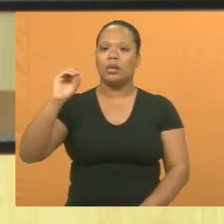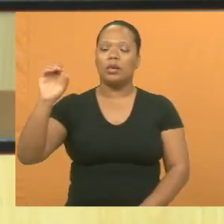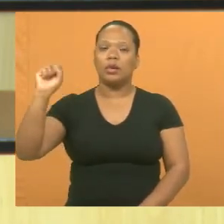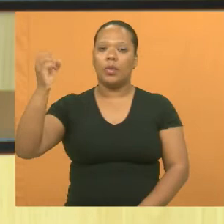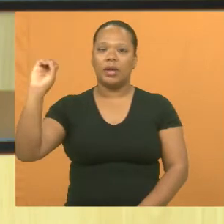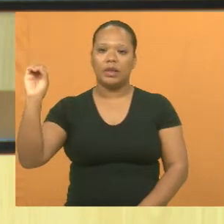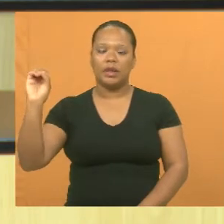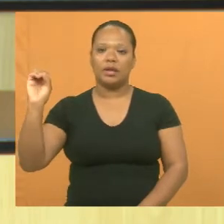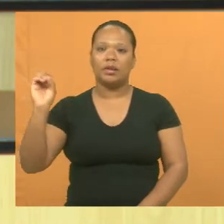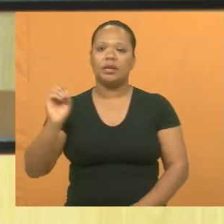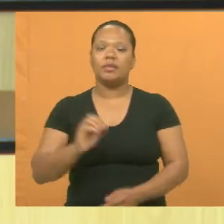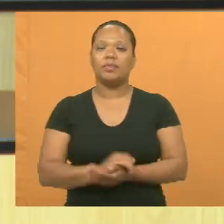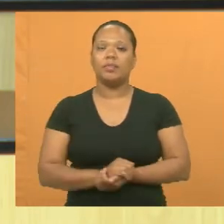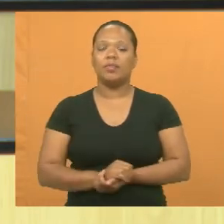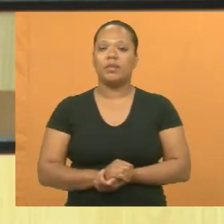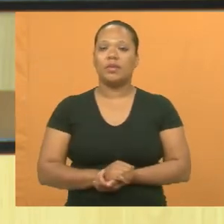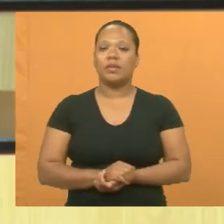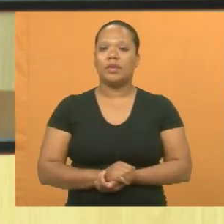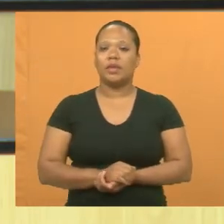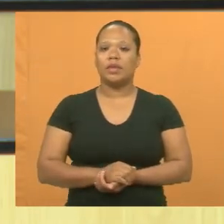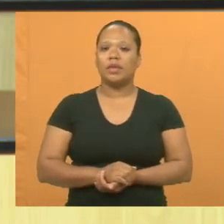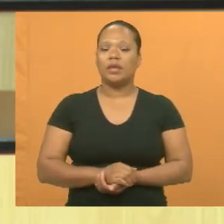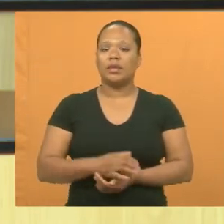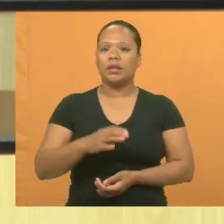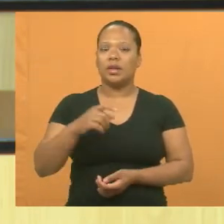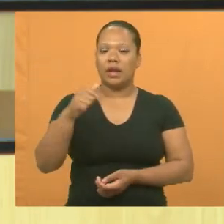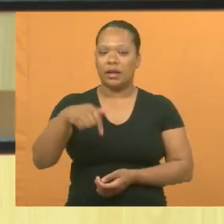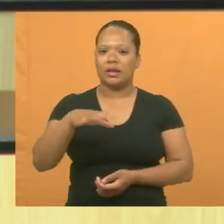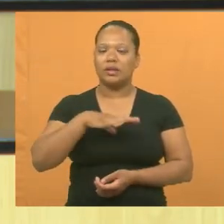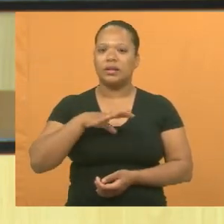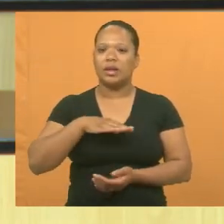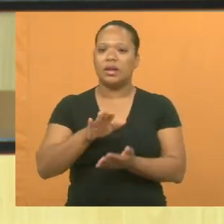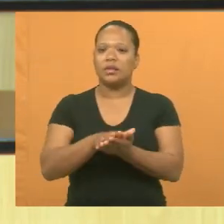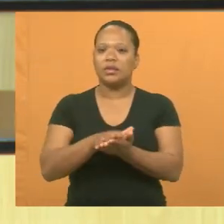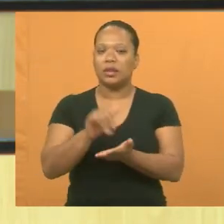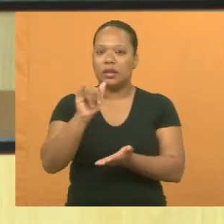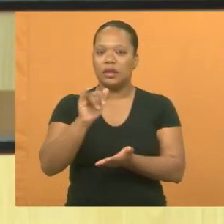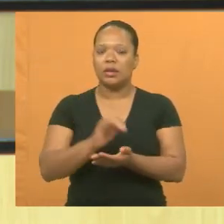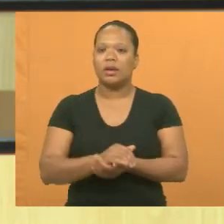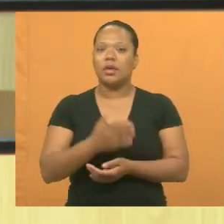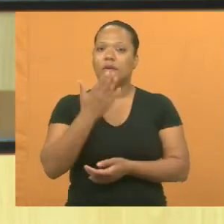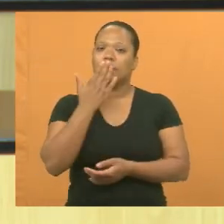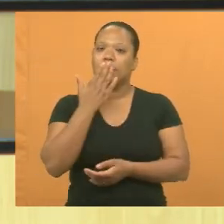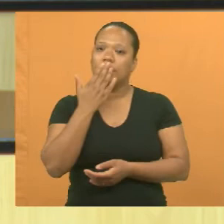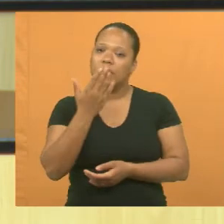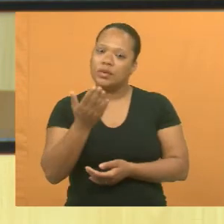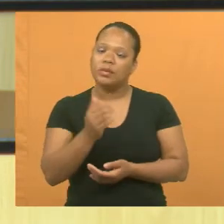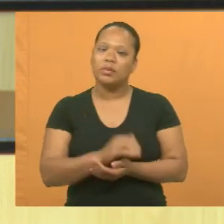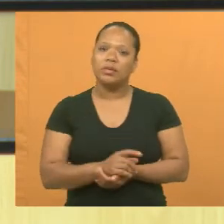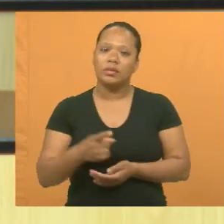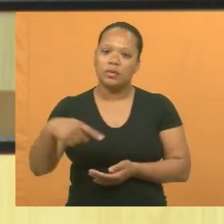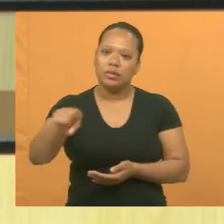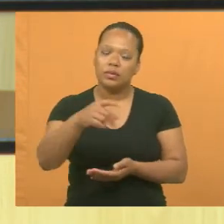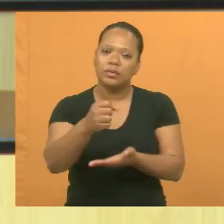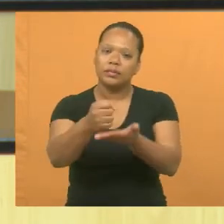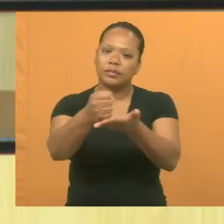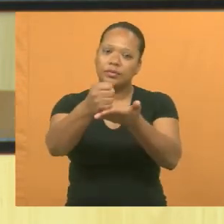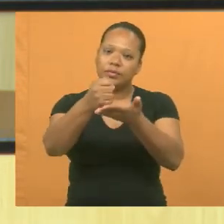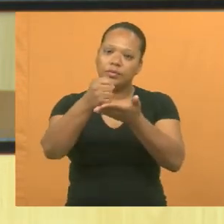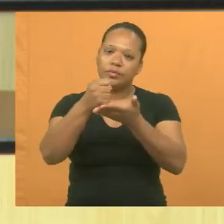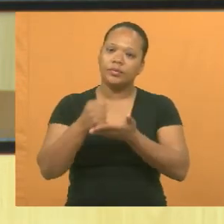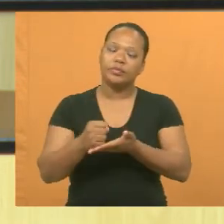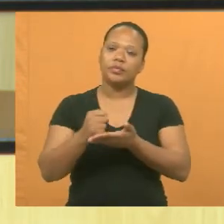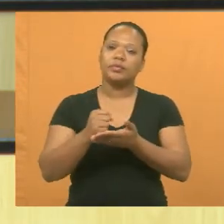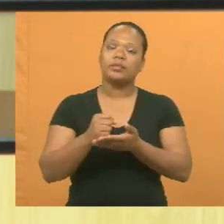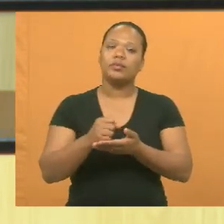2480, no Jardim Califórnia, neste município. Assim sendo, muito respeitosamente, recorremos à compreensão e aos préstimos do